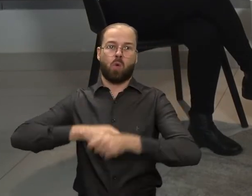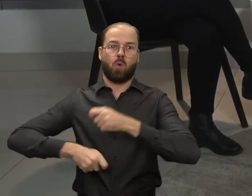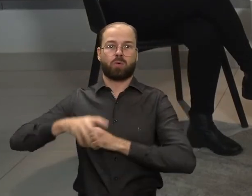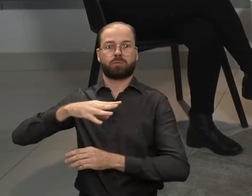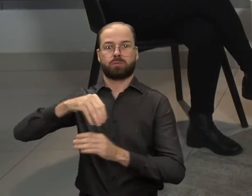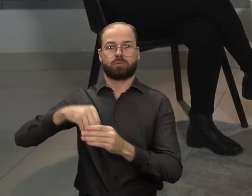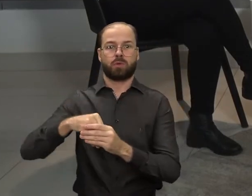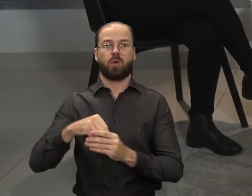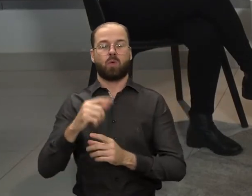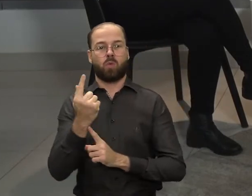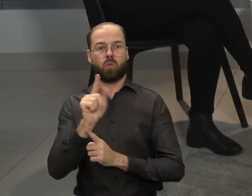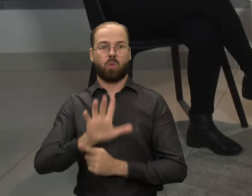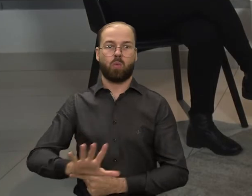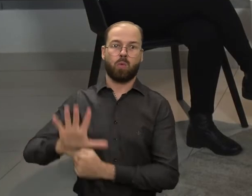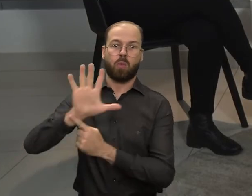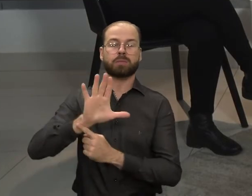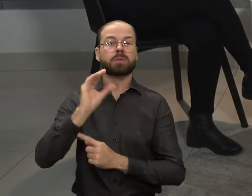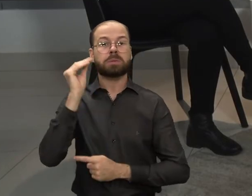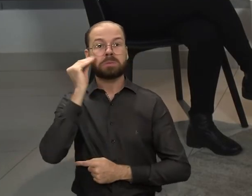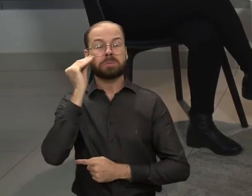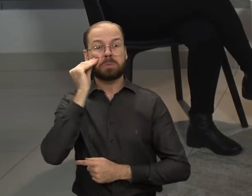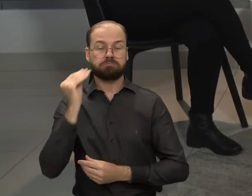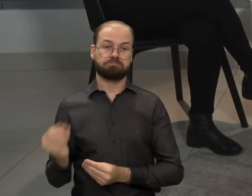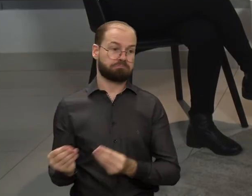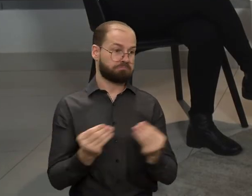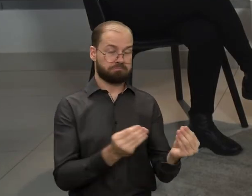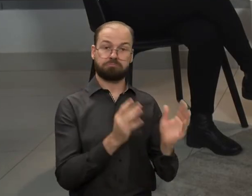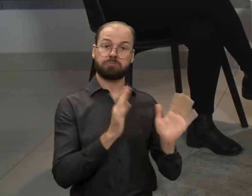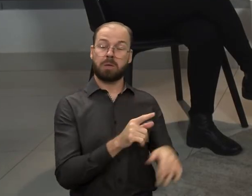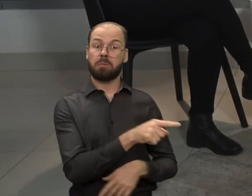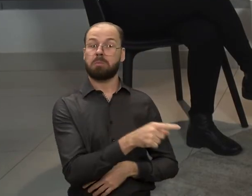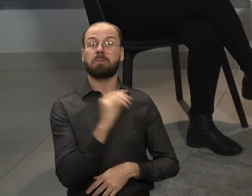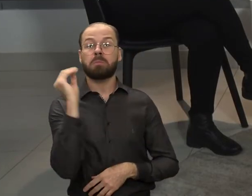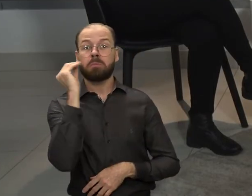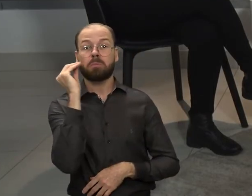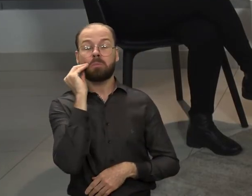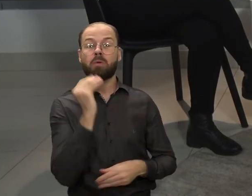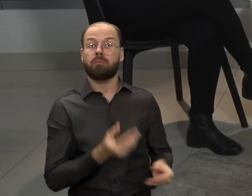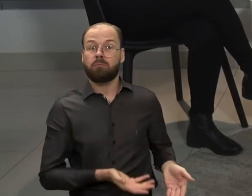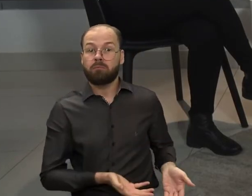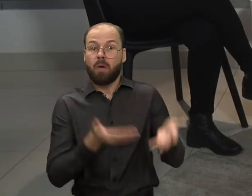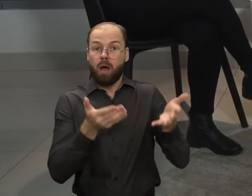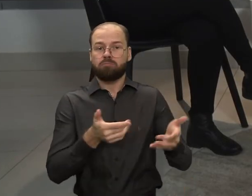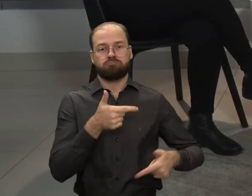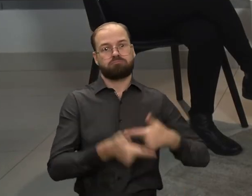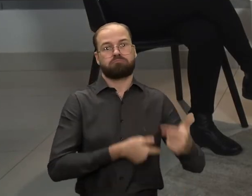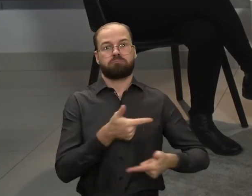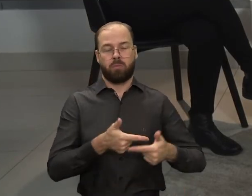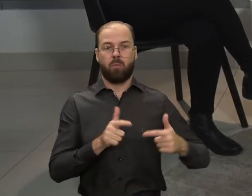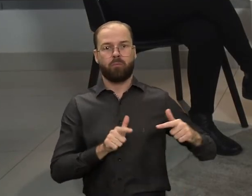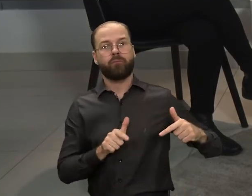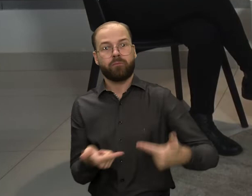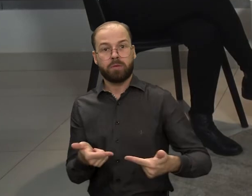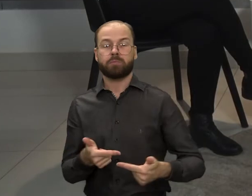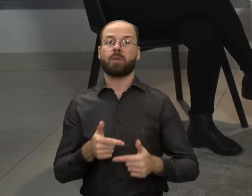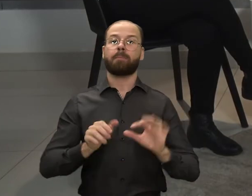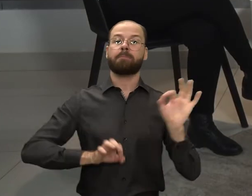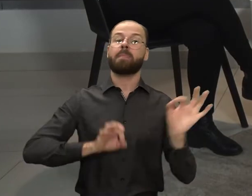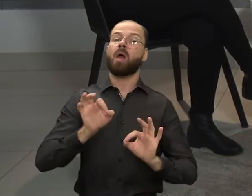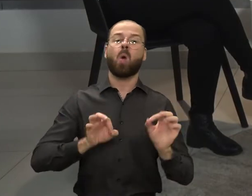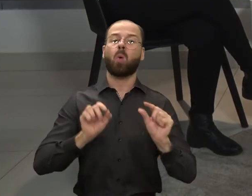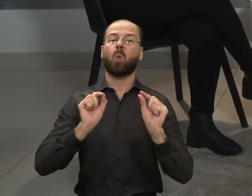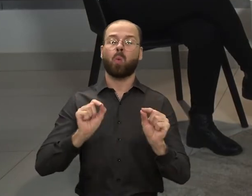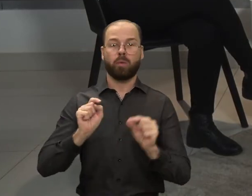vai conseguir realmente implementar tudo que está planejado ali. Ele está planejado investimentos,